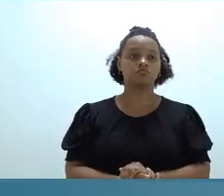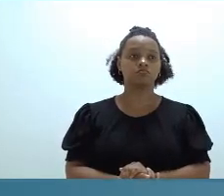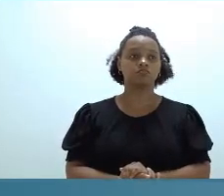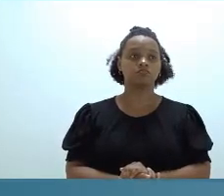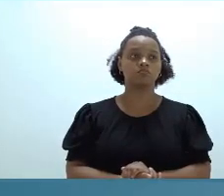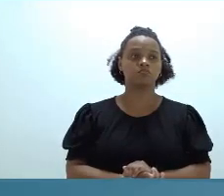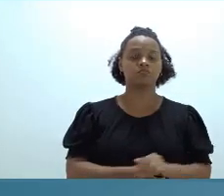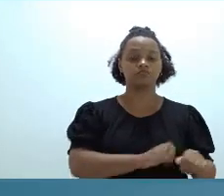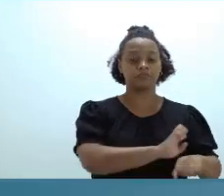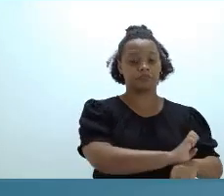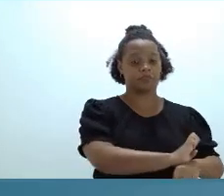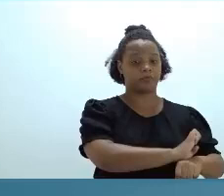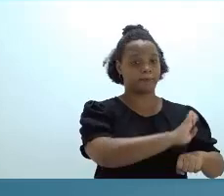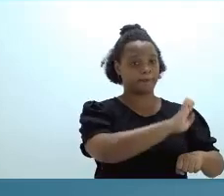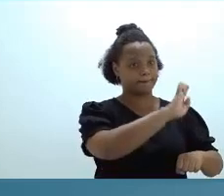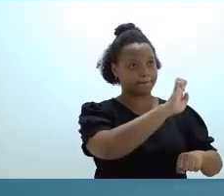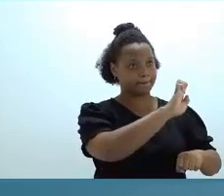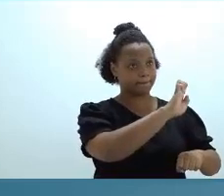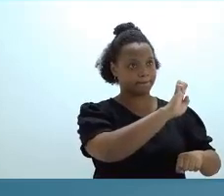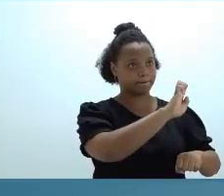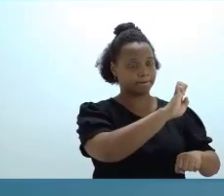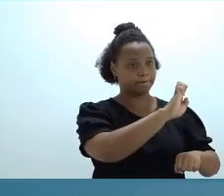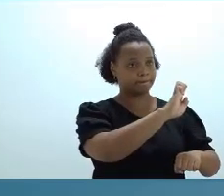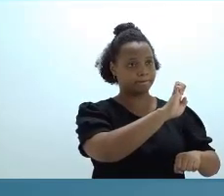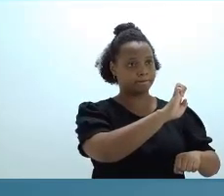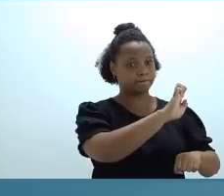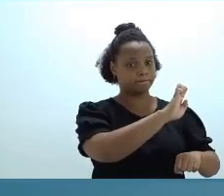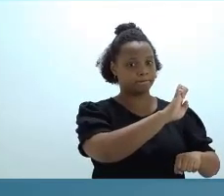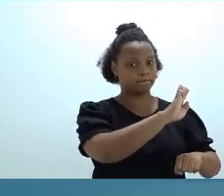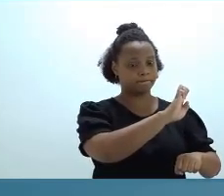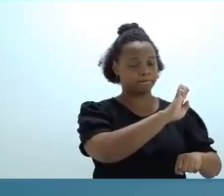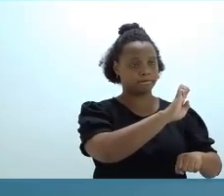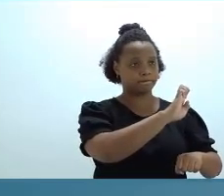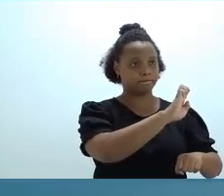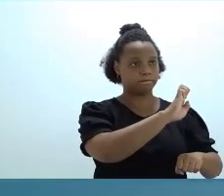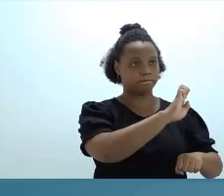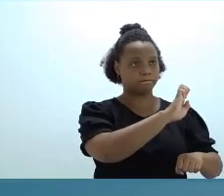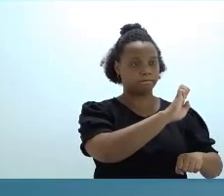O Estado, nessa questão,